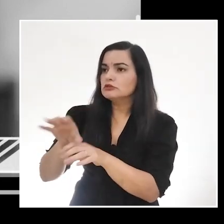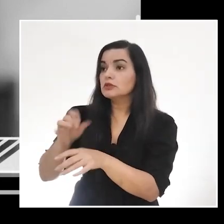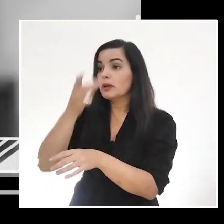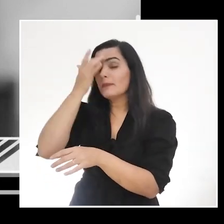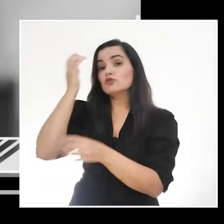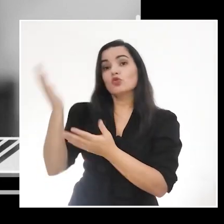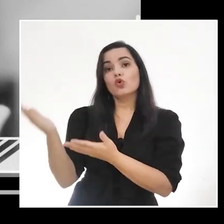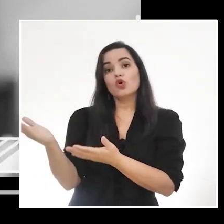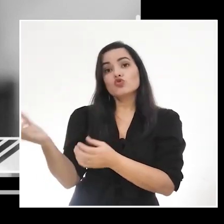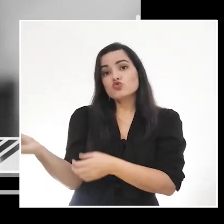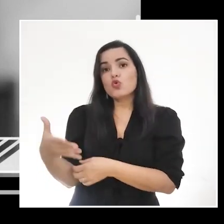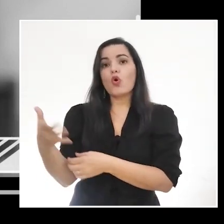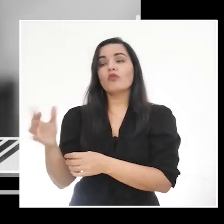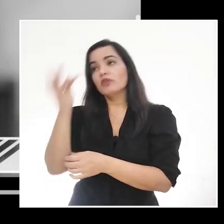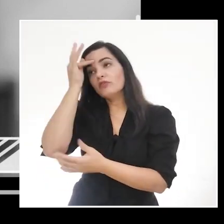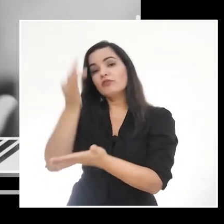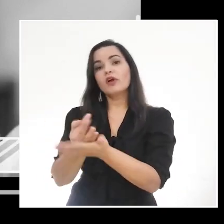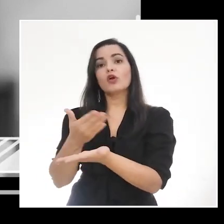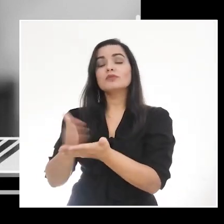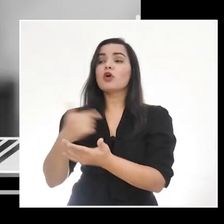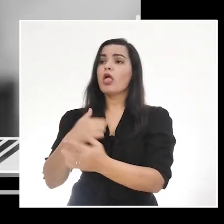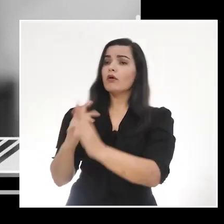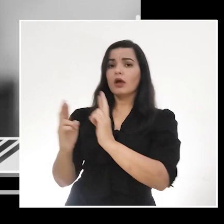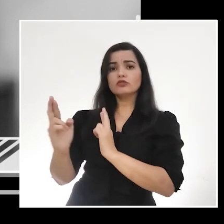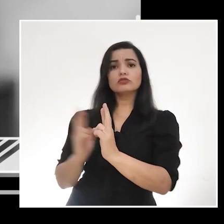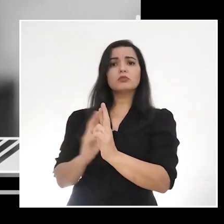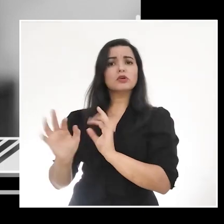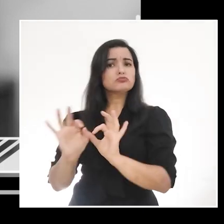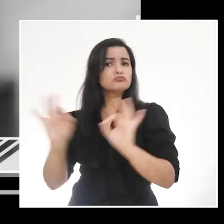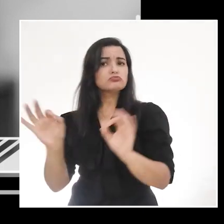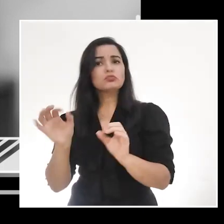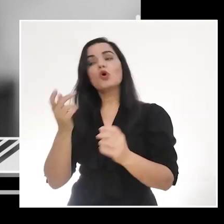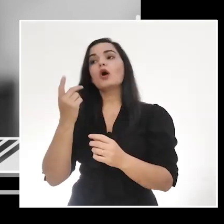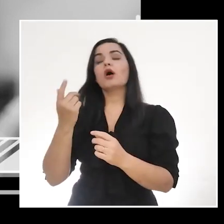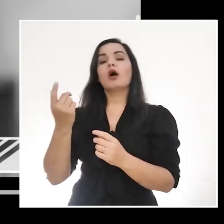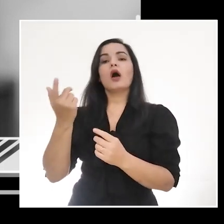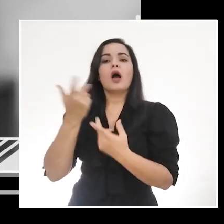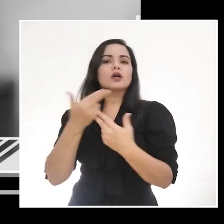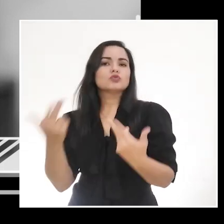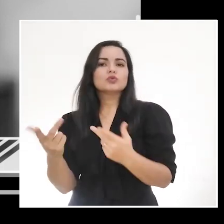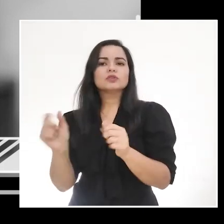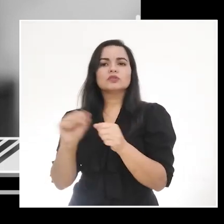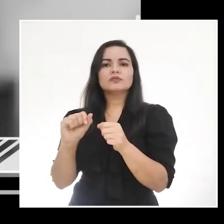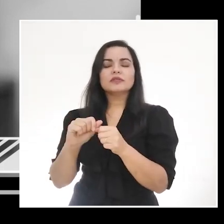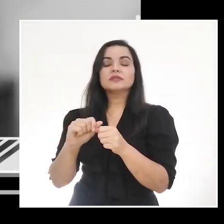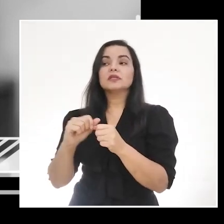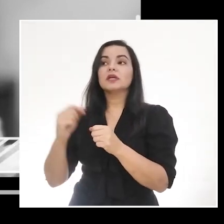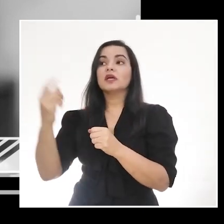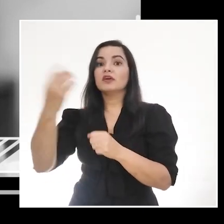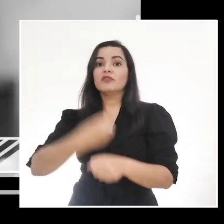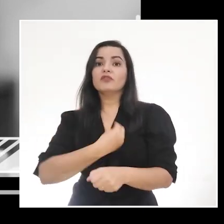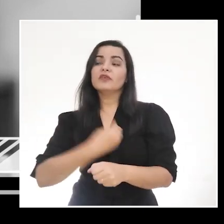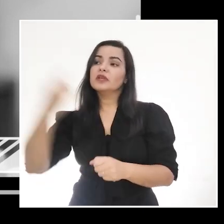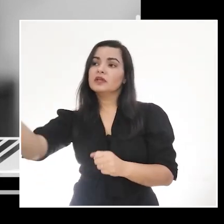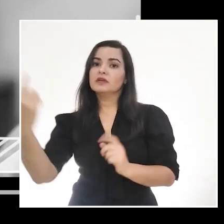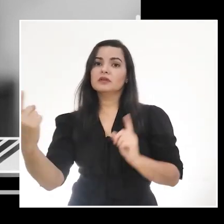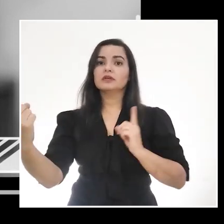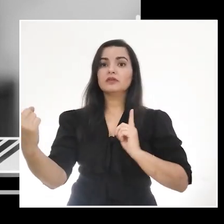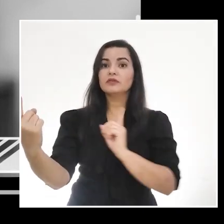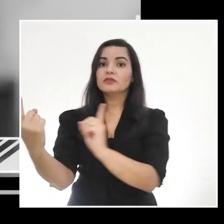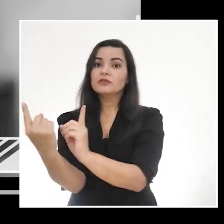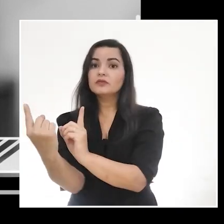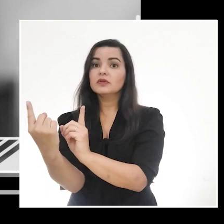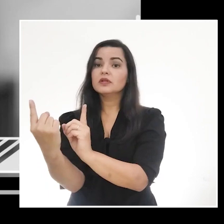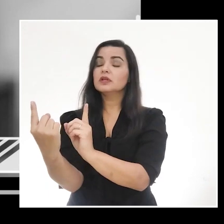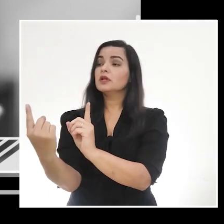você investir estudo bíblico na vida de uma pessoa nova na fé. Como eu sempre fui muito relacional, o elemento de